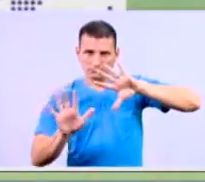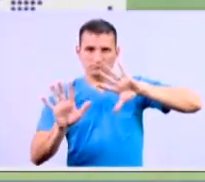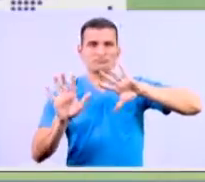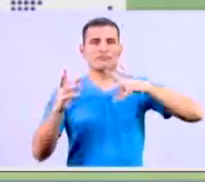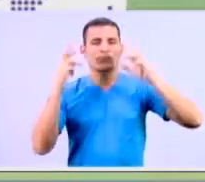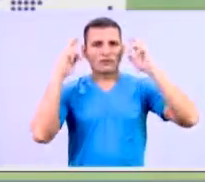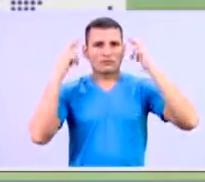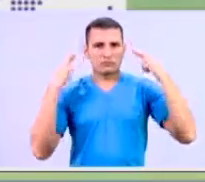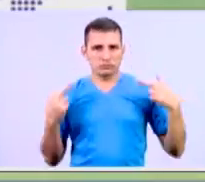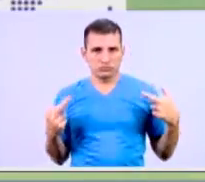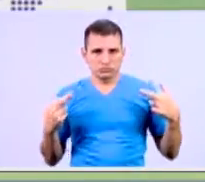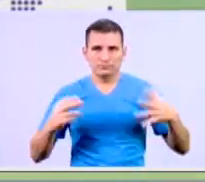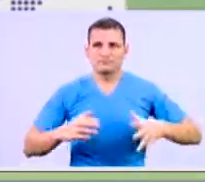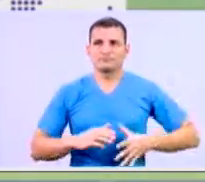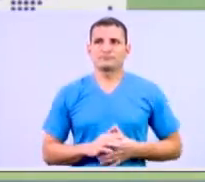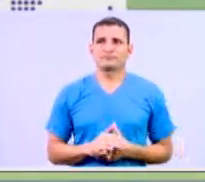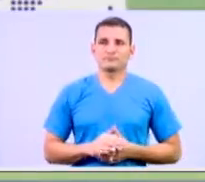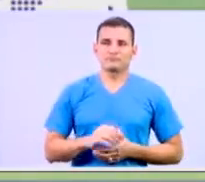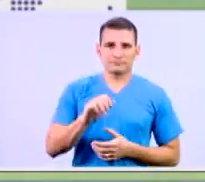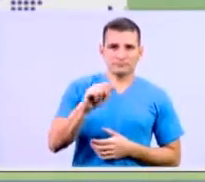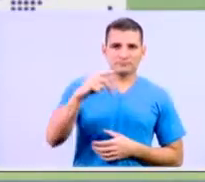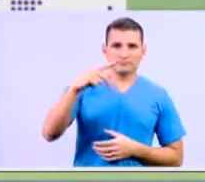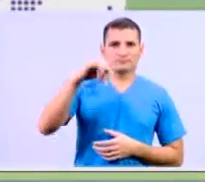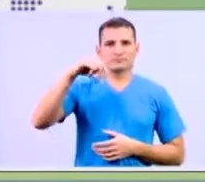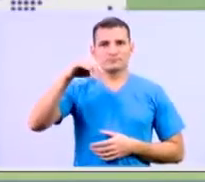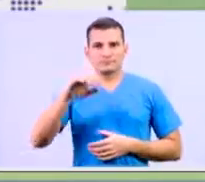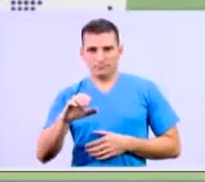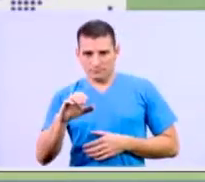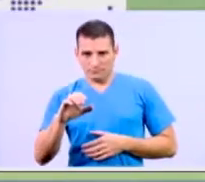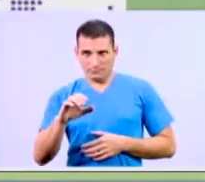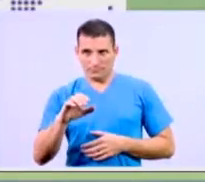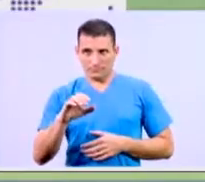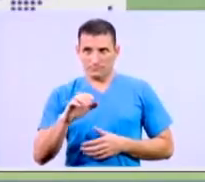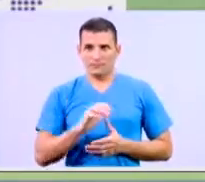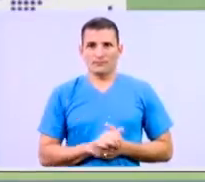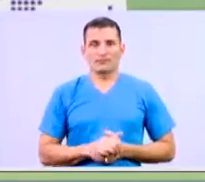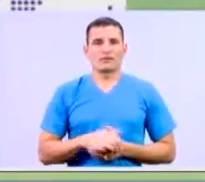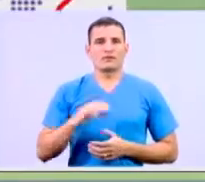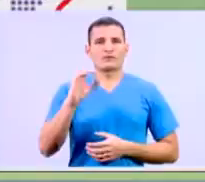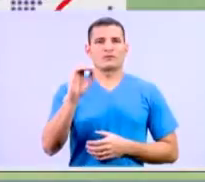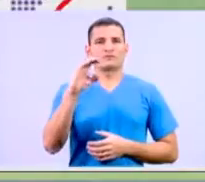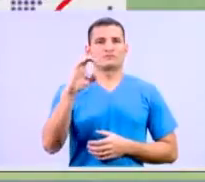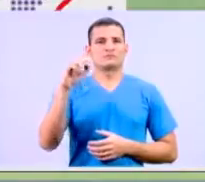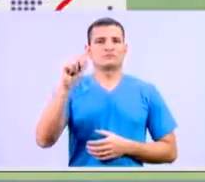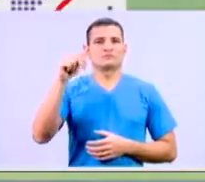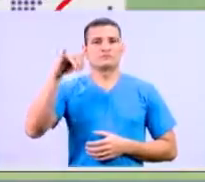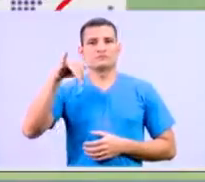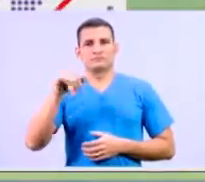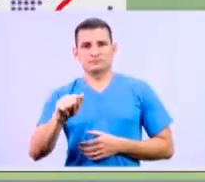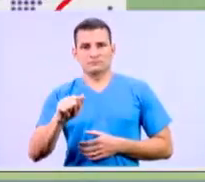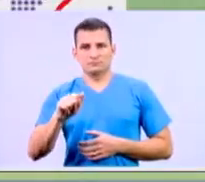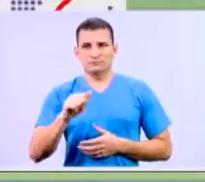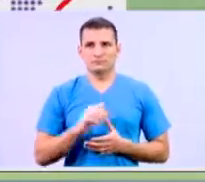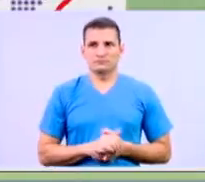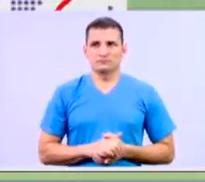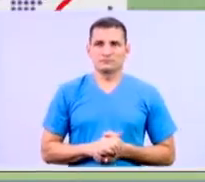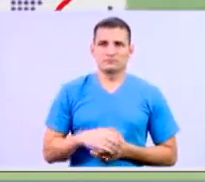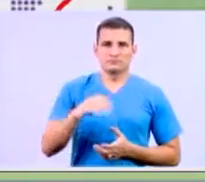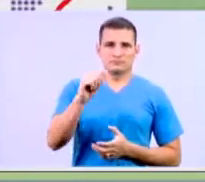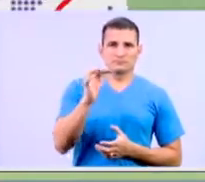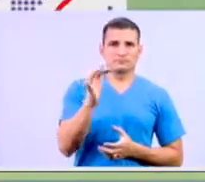Rússia e por aí vai. A APNIC trabalha com a parte da Oceania e por aí vai. A